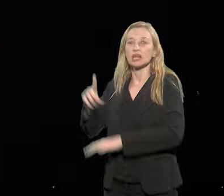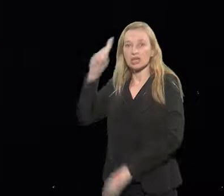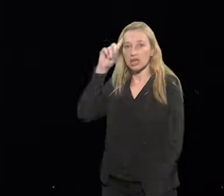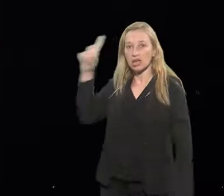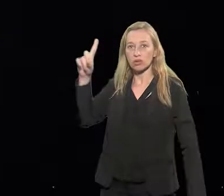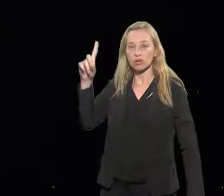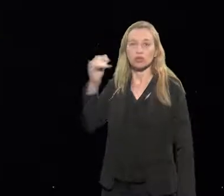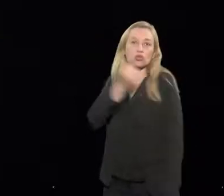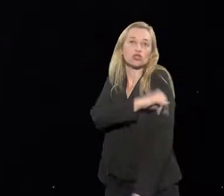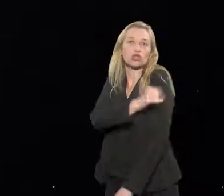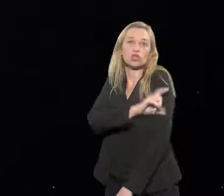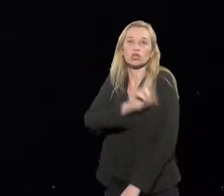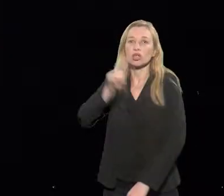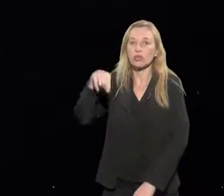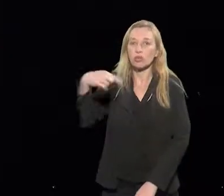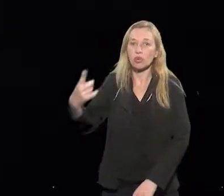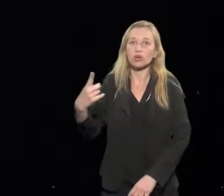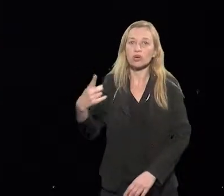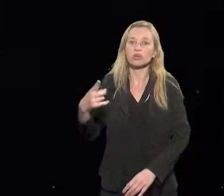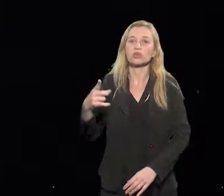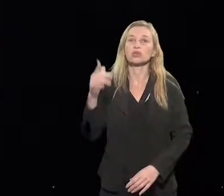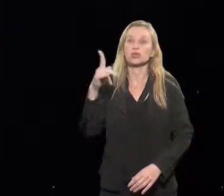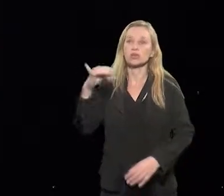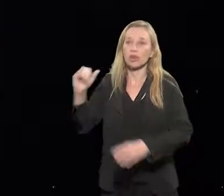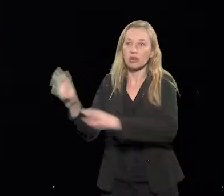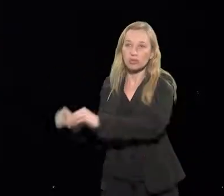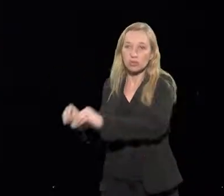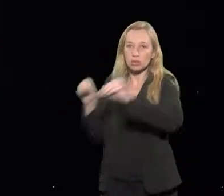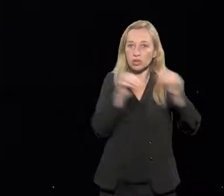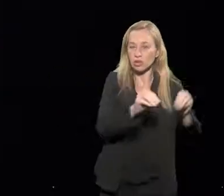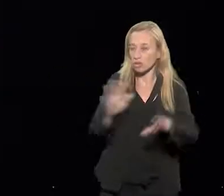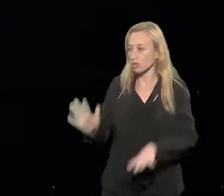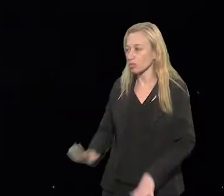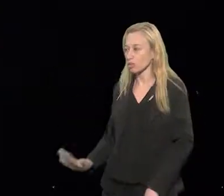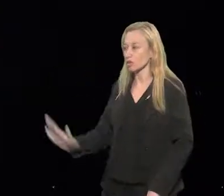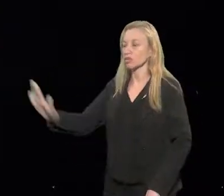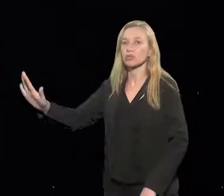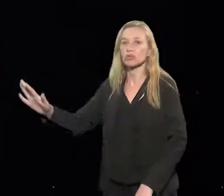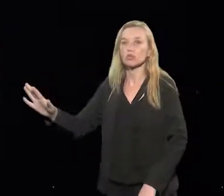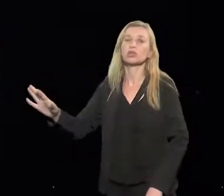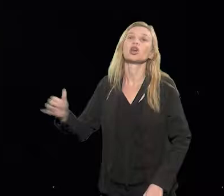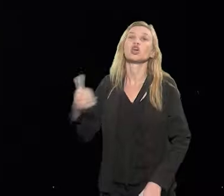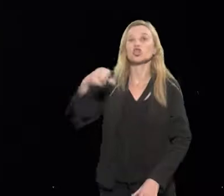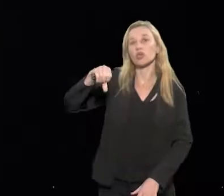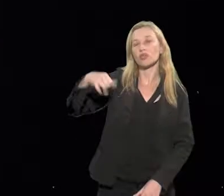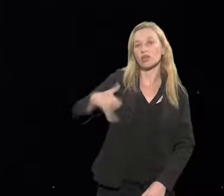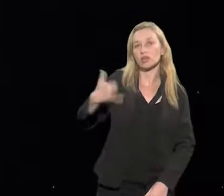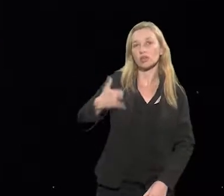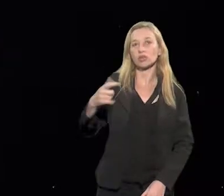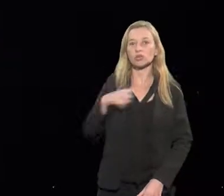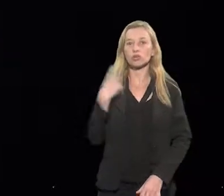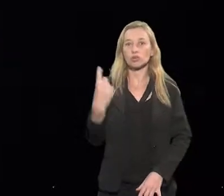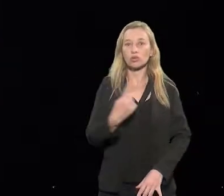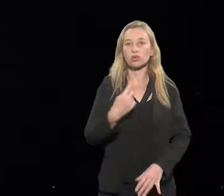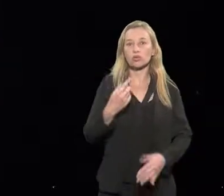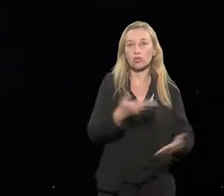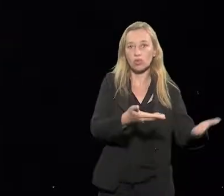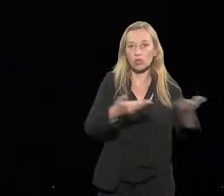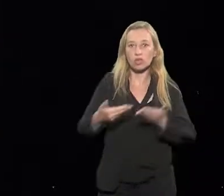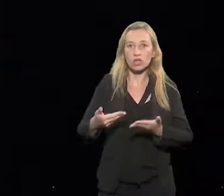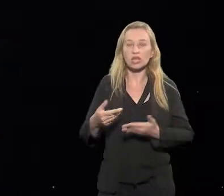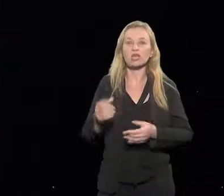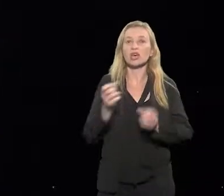Deus, no Rio de Janeiro, após seus pais terem sido removidos de favelas da zona sul da cidade, aos 9 anos nosso convidado